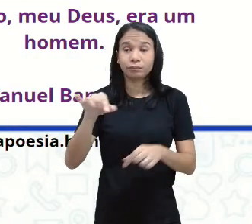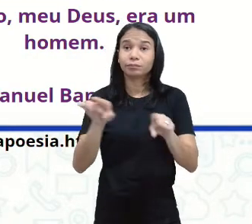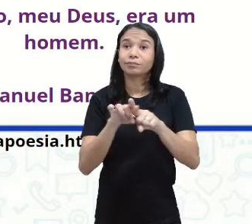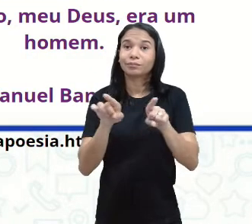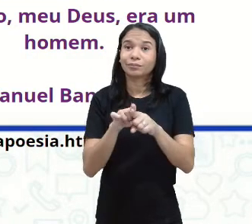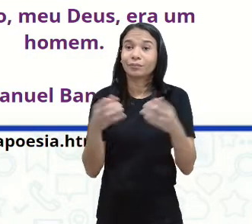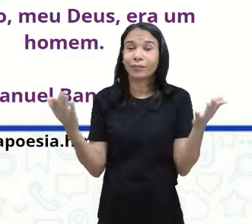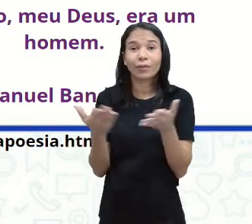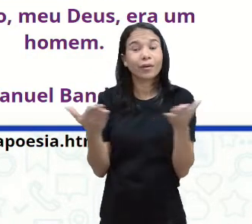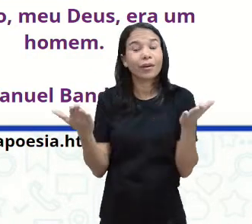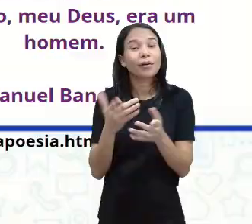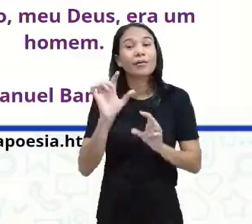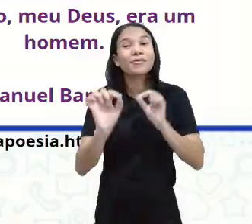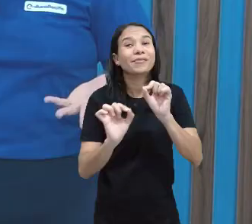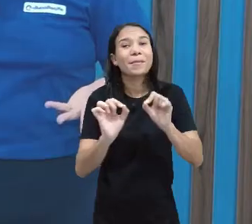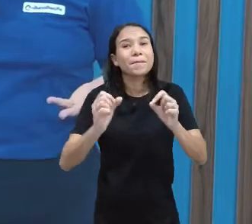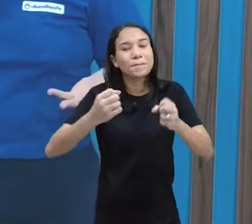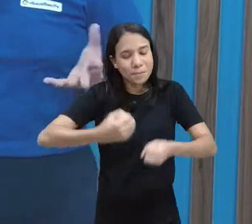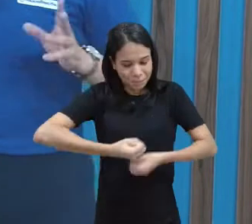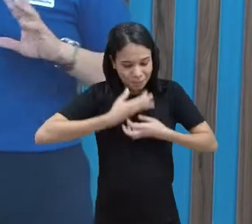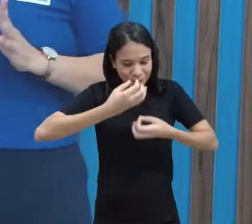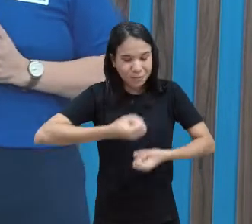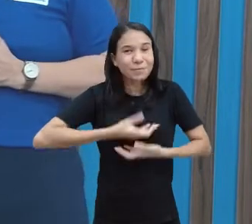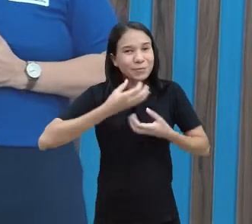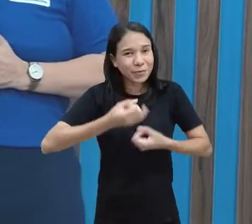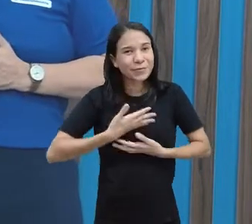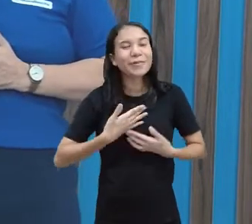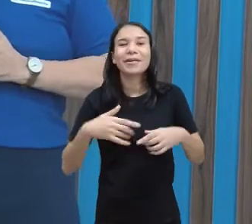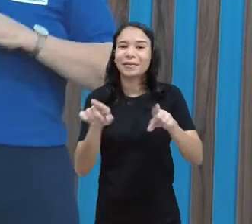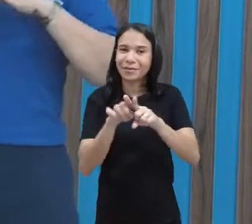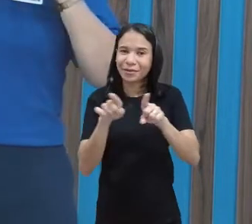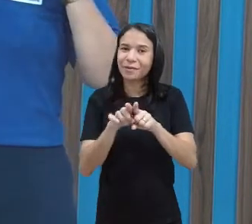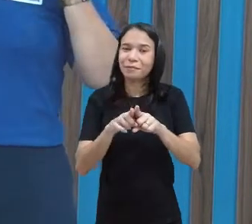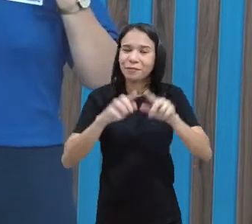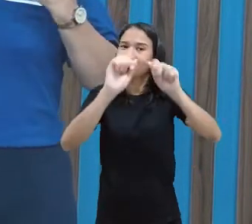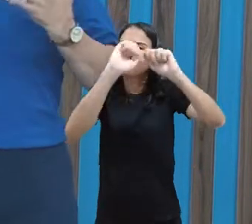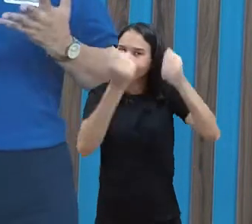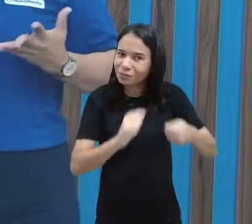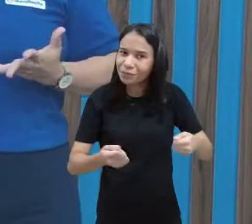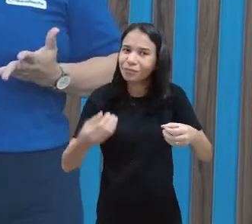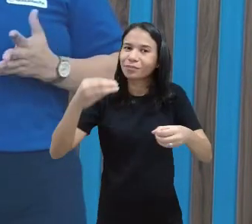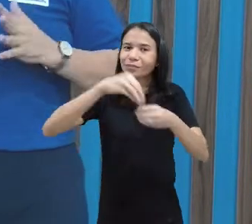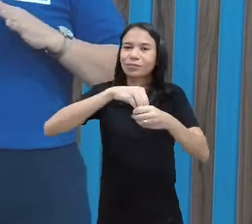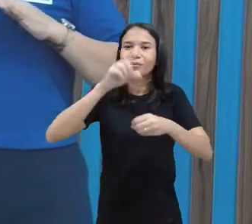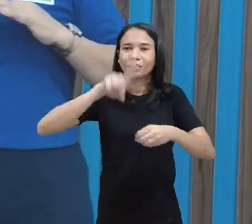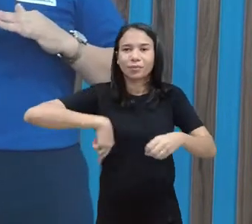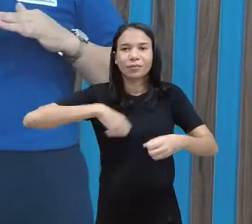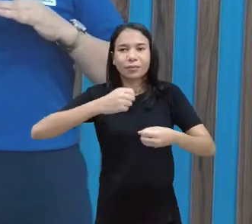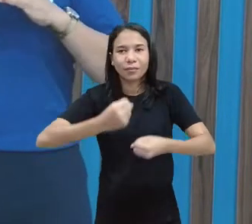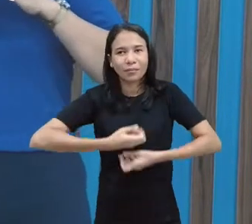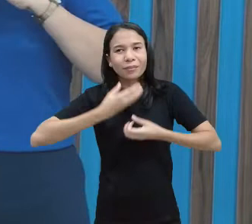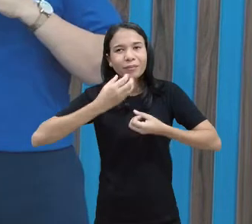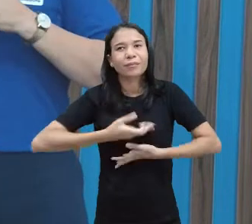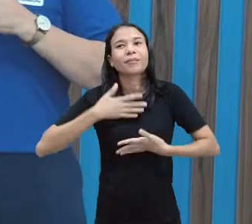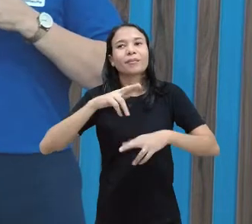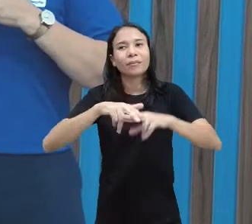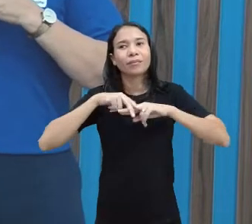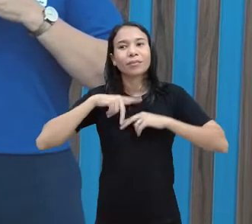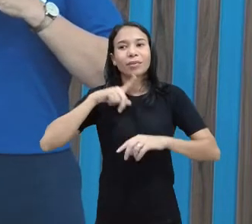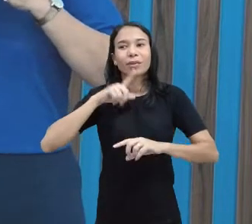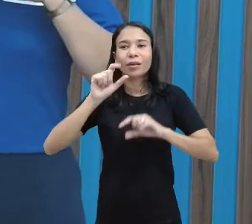gente ver. Agora a gente vai falar de poesia. Como eu falei, né? A arte moderna, ela